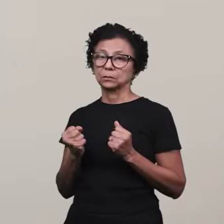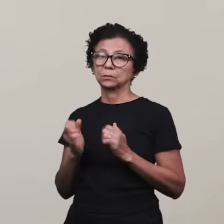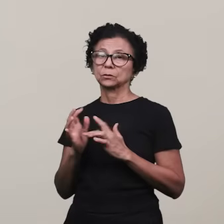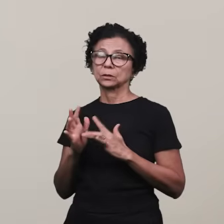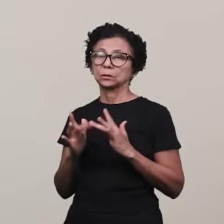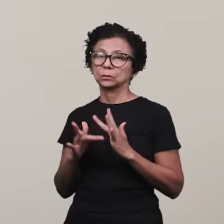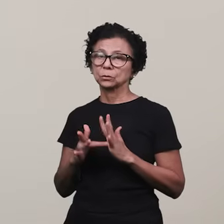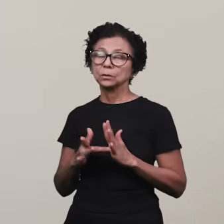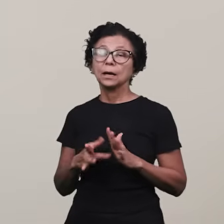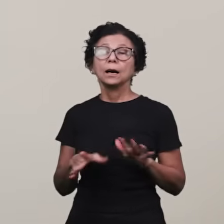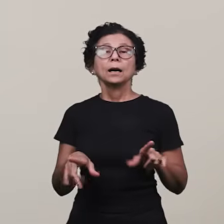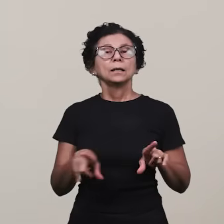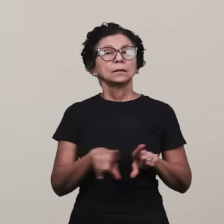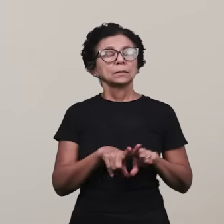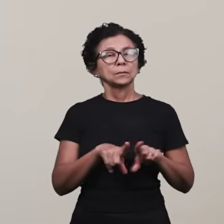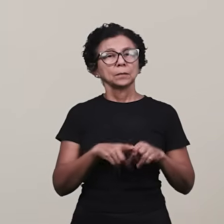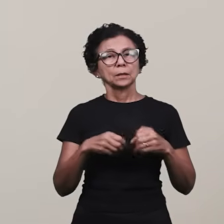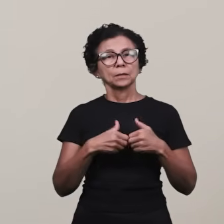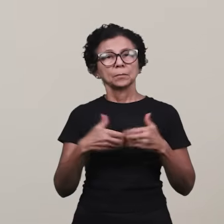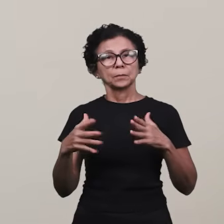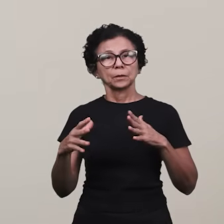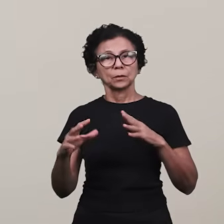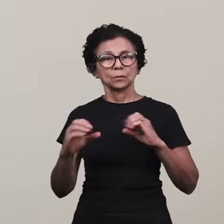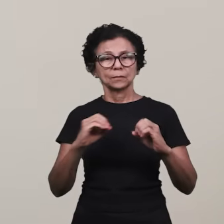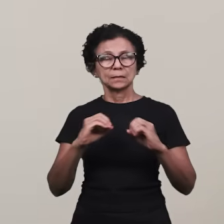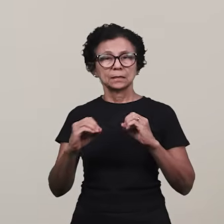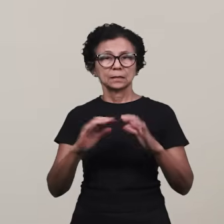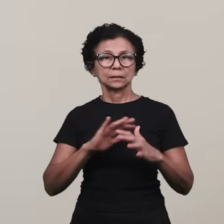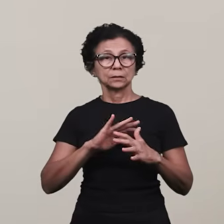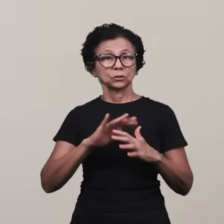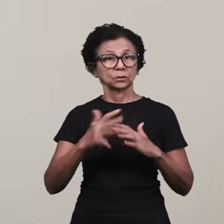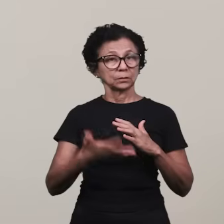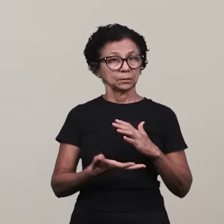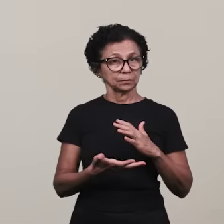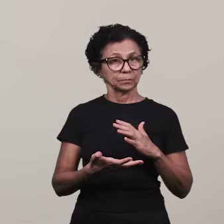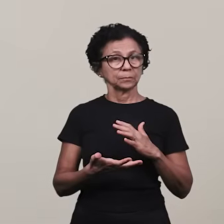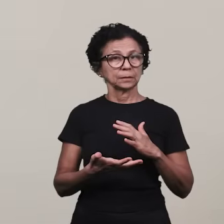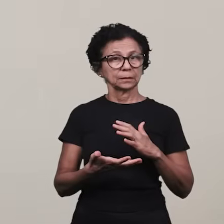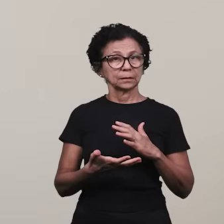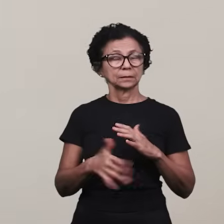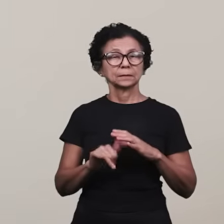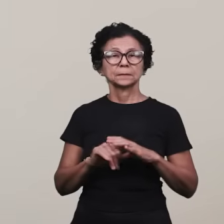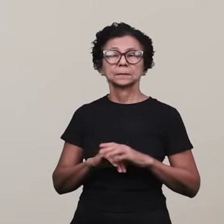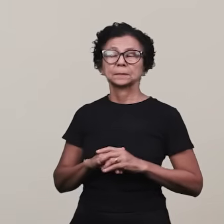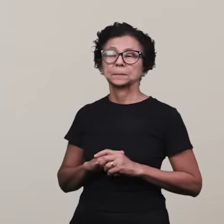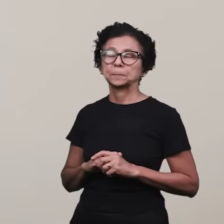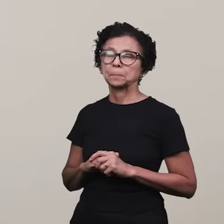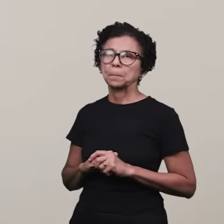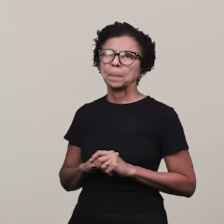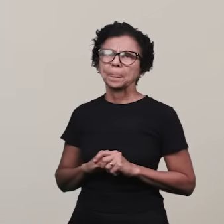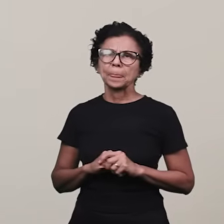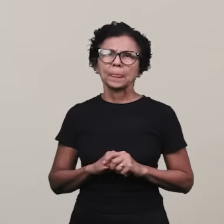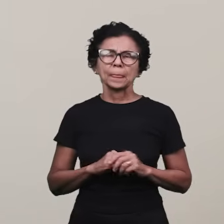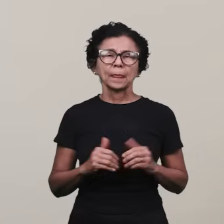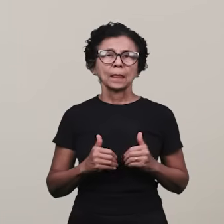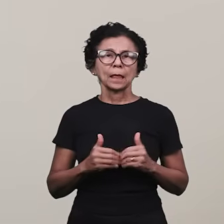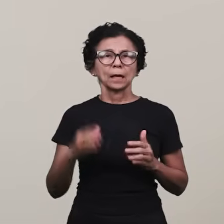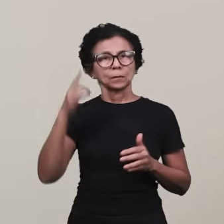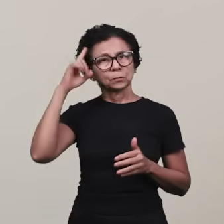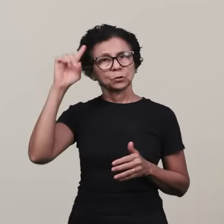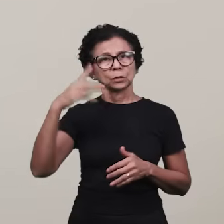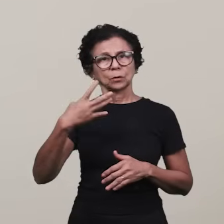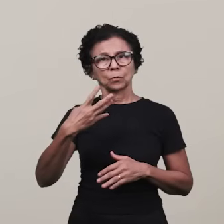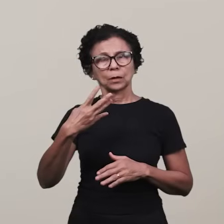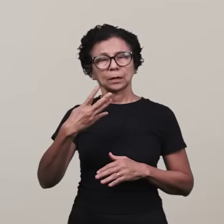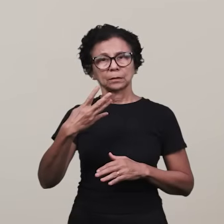Senhor. E tivemos também uma abertura da oficina de Libras. O curso, ou seja, a oficina, ela vai dar